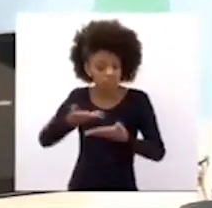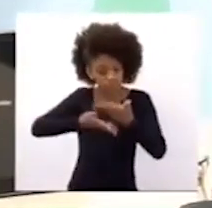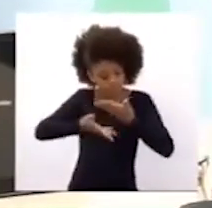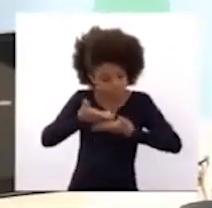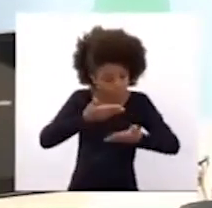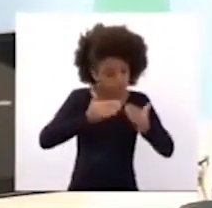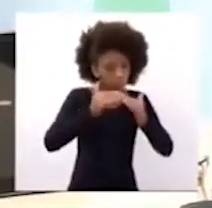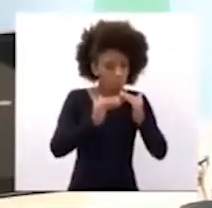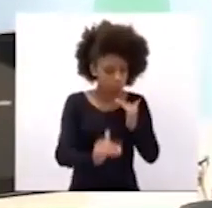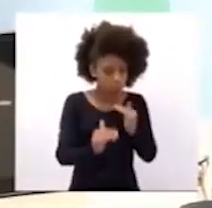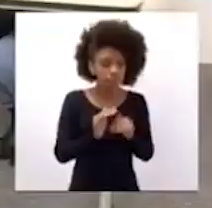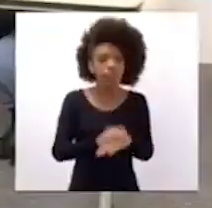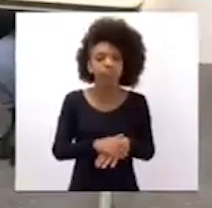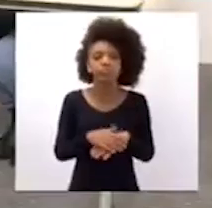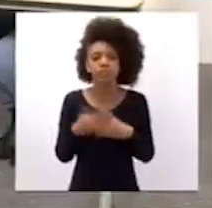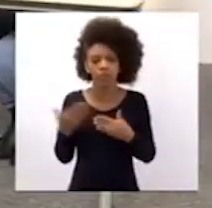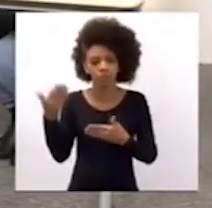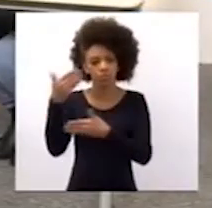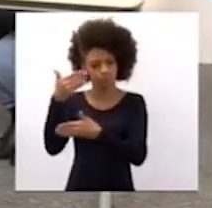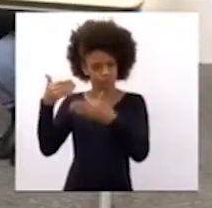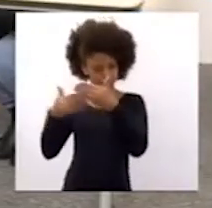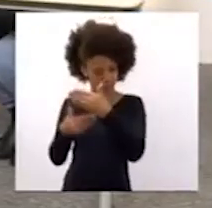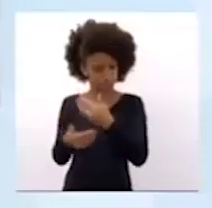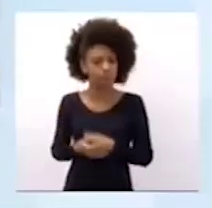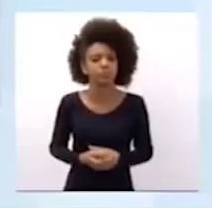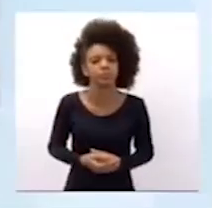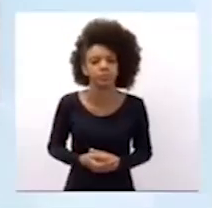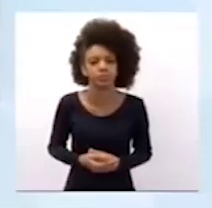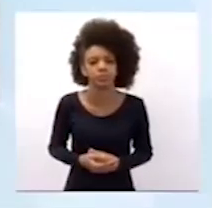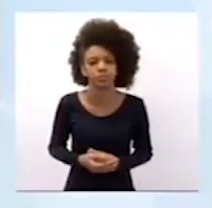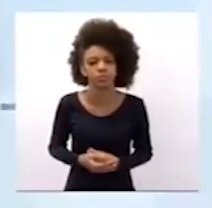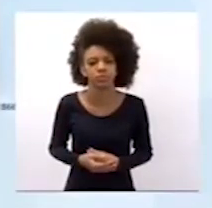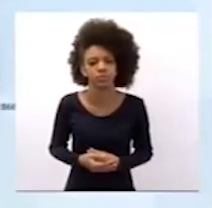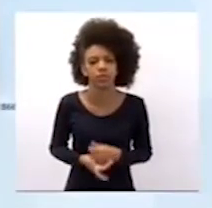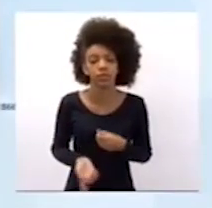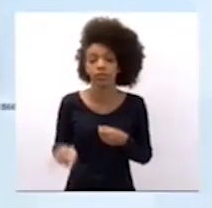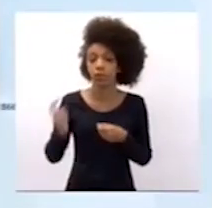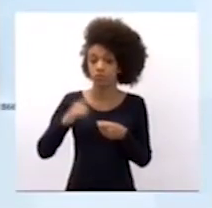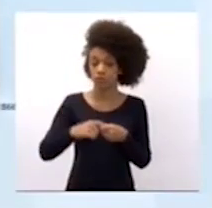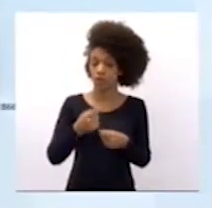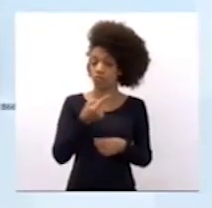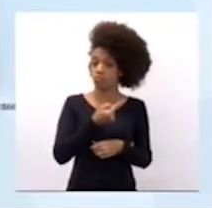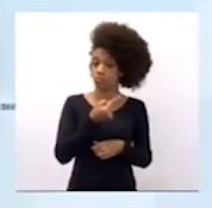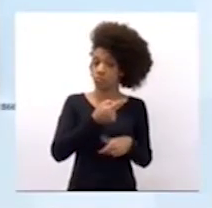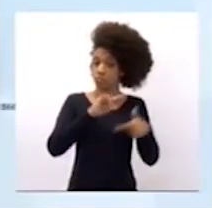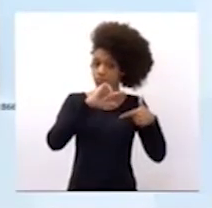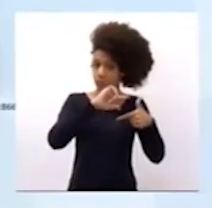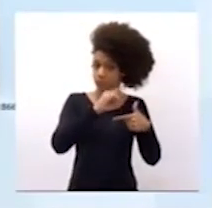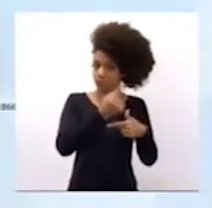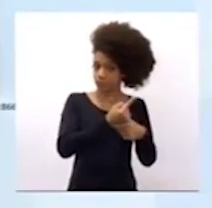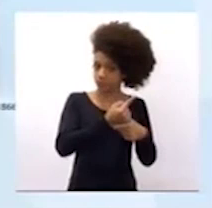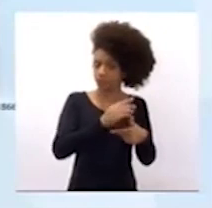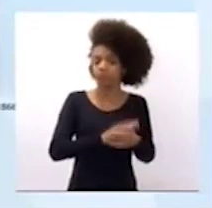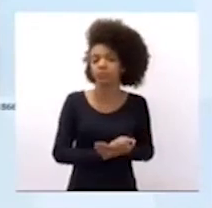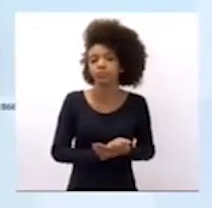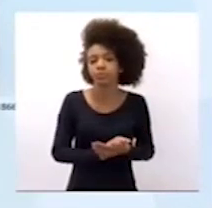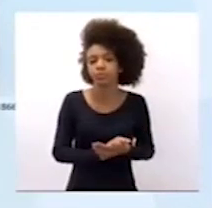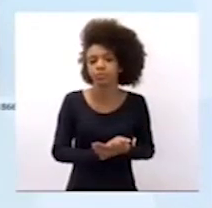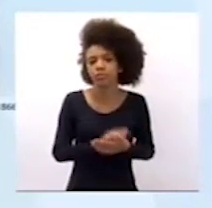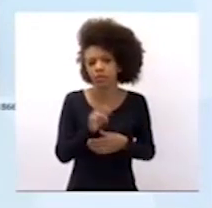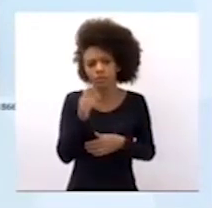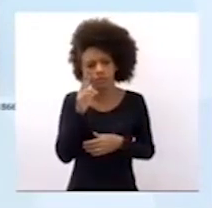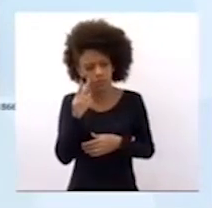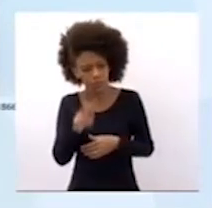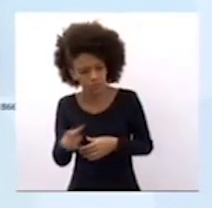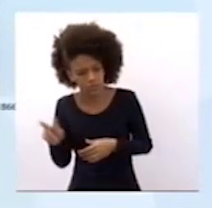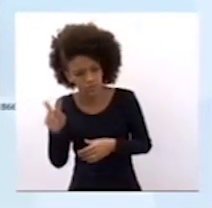também. Tá? Então, a gente vai passar a imagem devagar. Eu vou voltar aqui à imagem número 1, para vocês irem